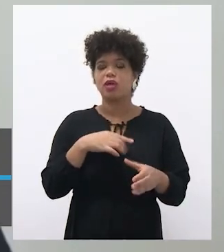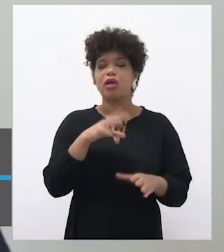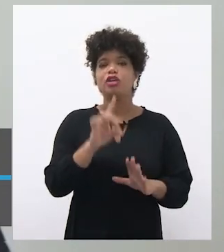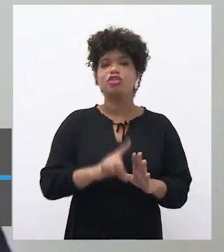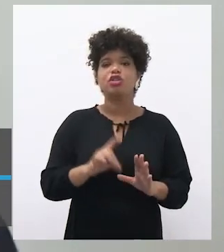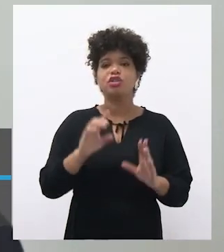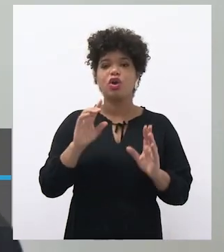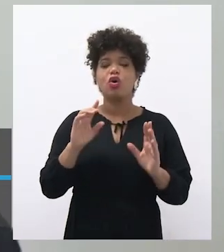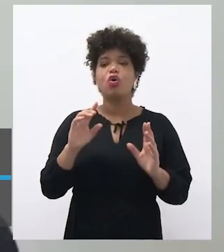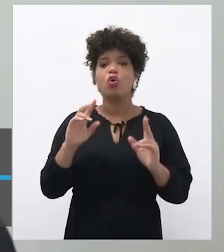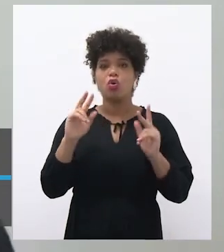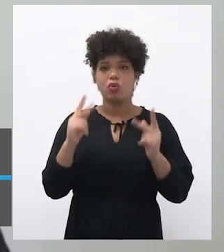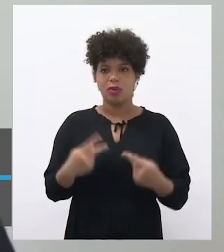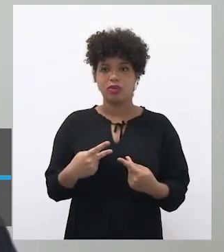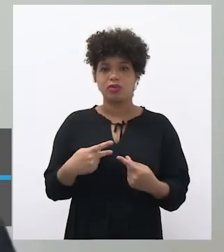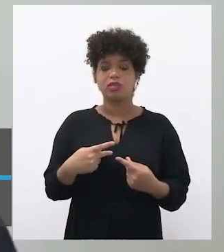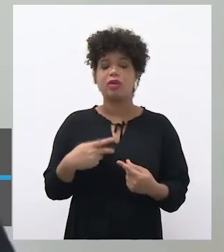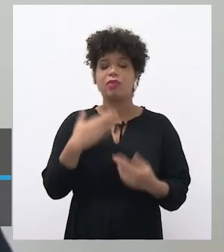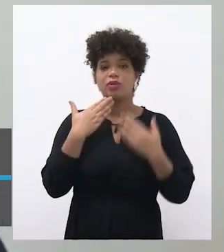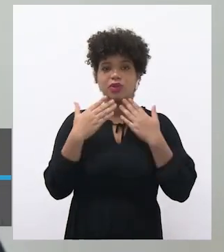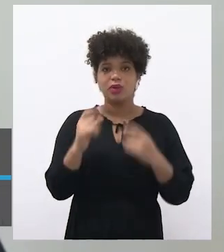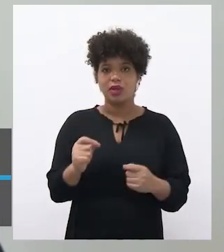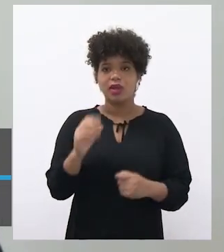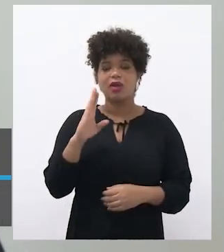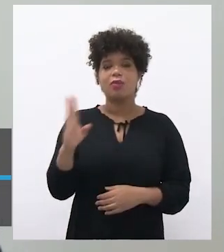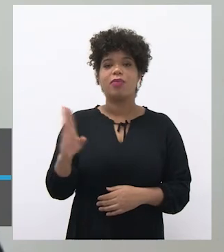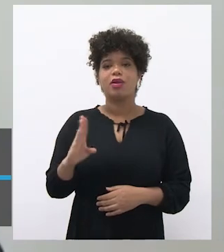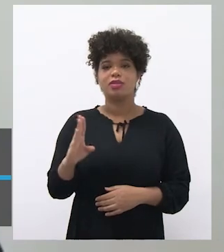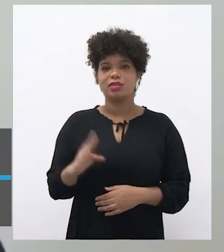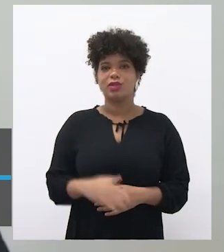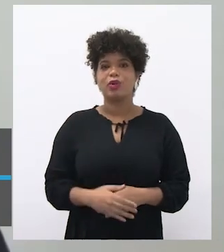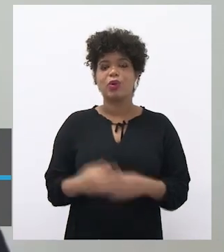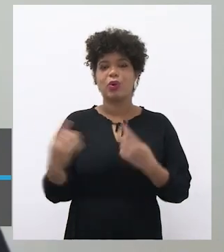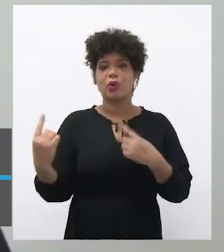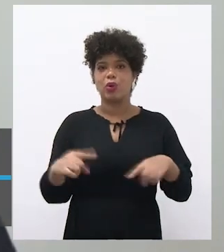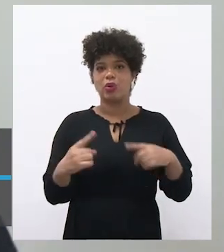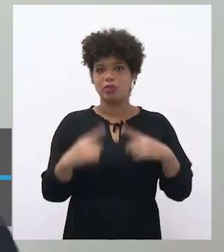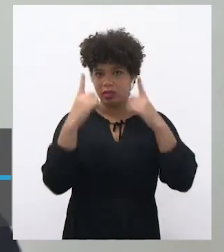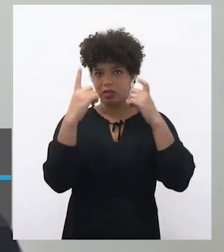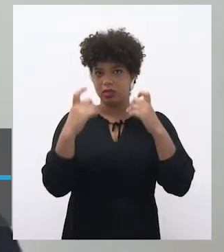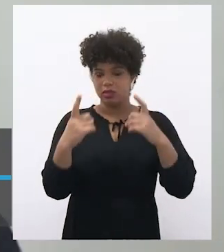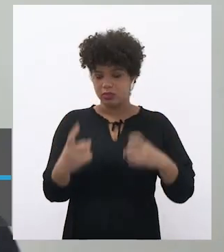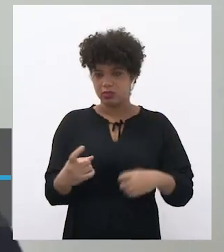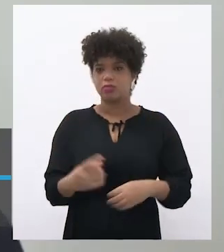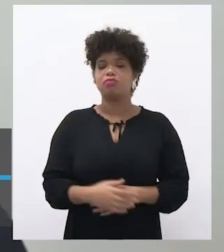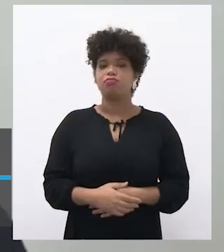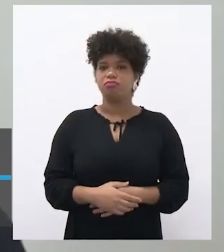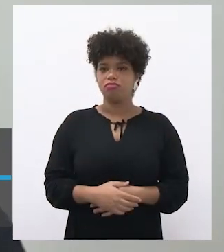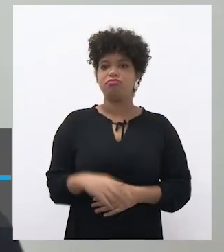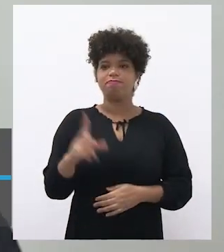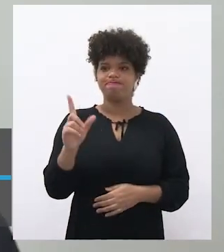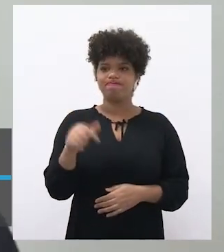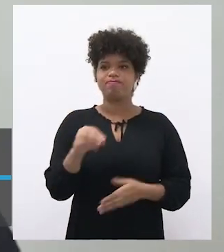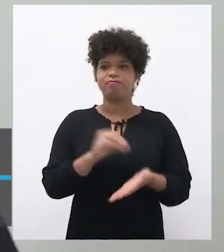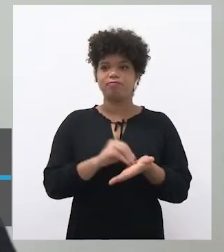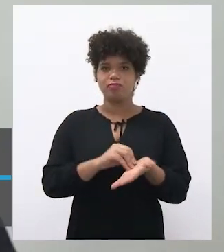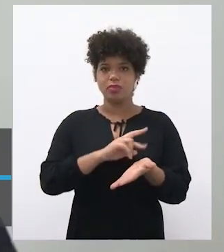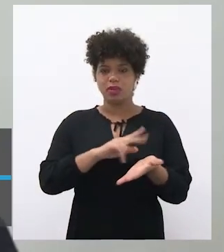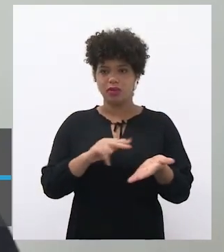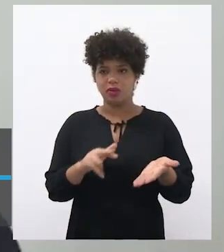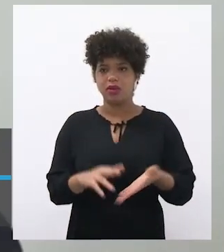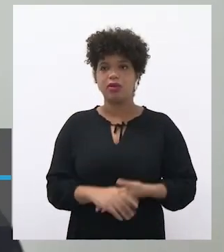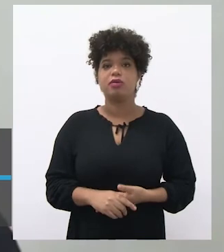né? Então, a tutela desses direitos das mulheres no âmbito internacional acabam tendo como ponto